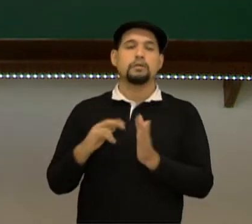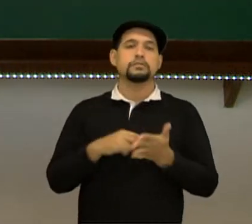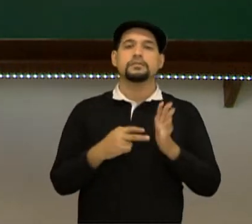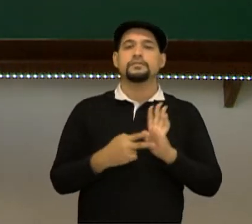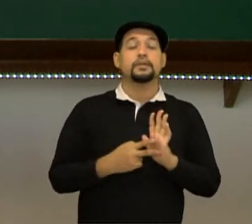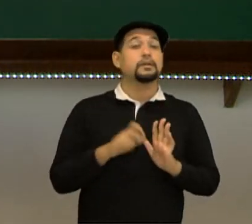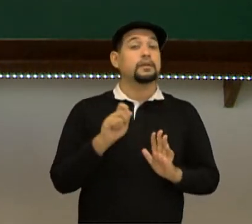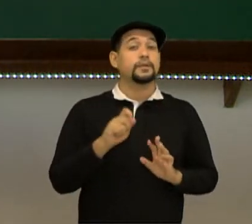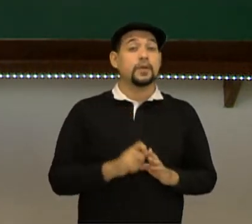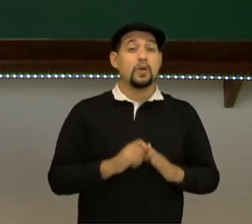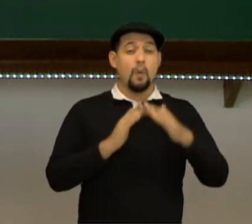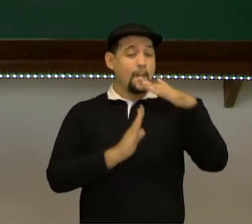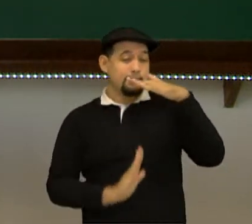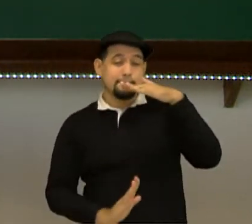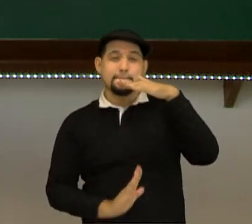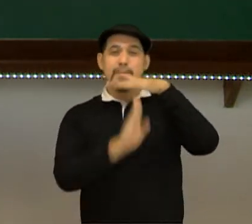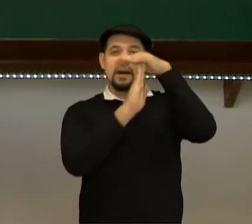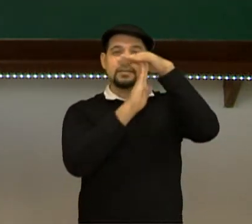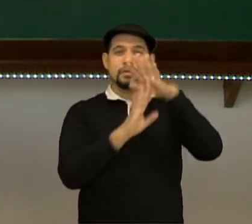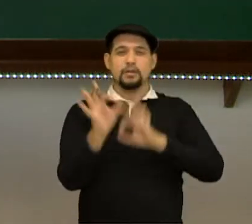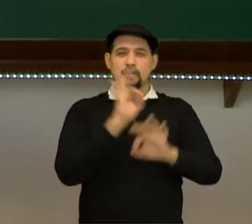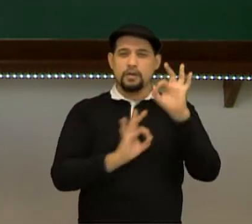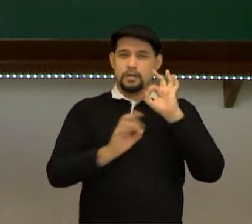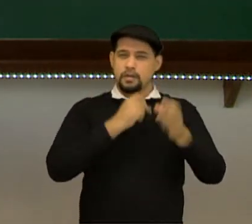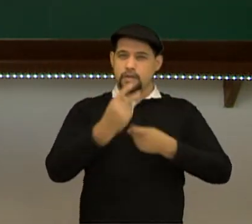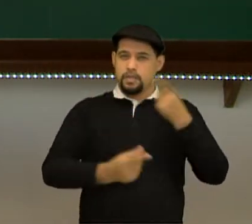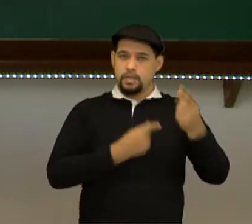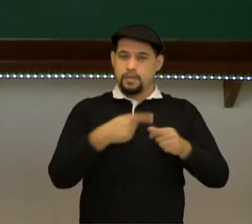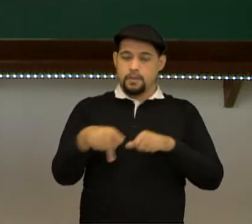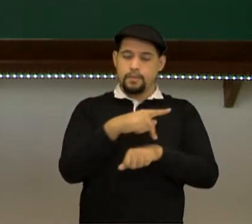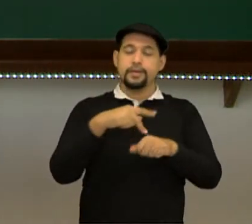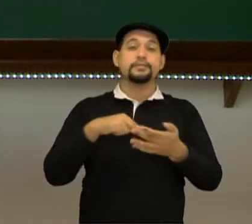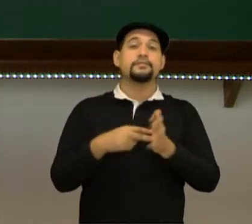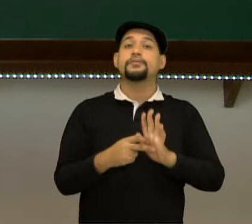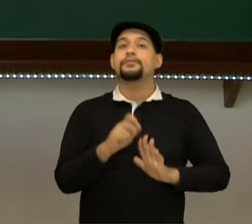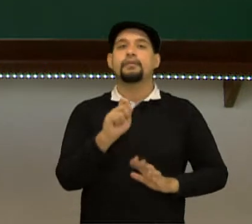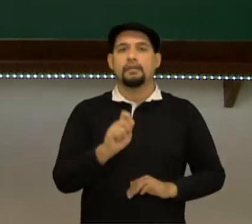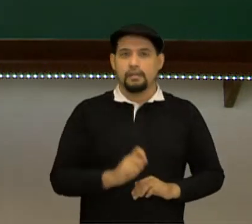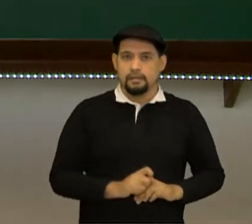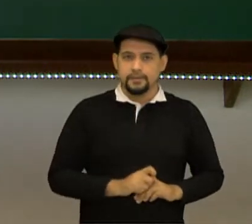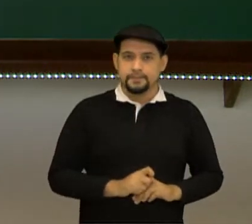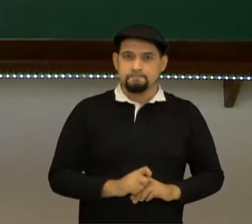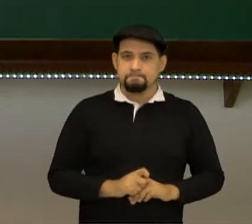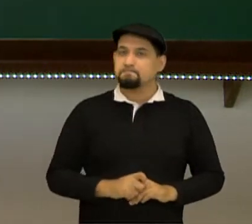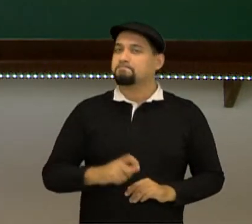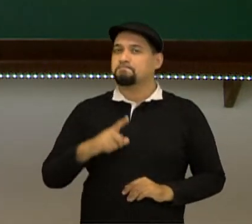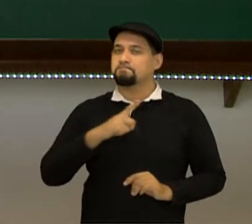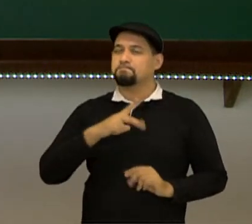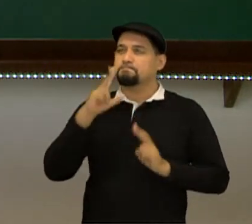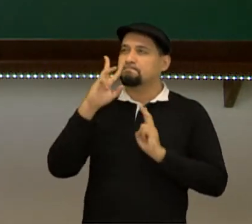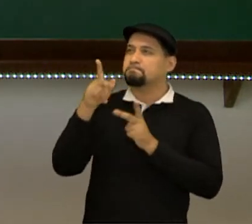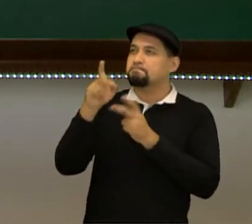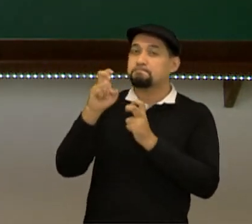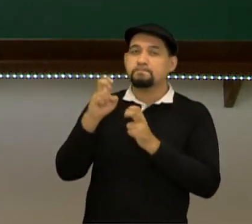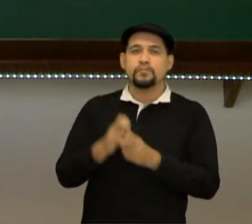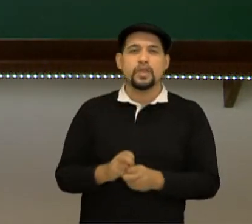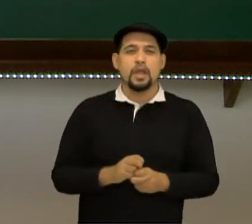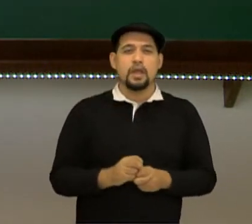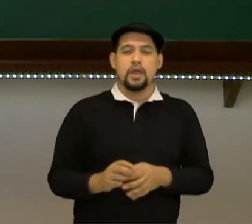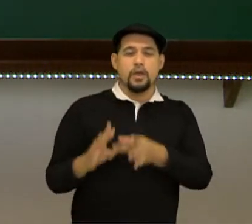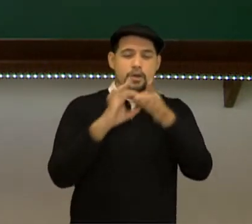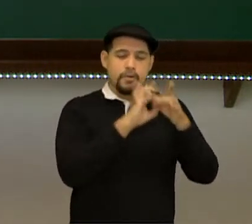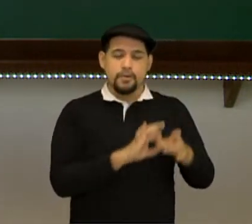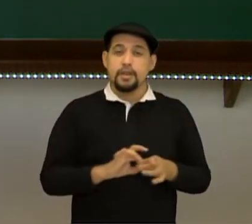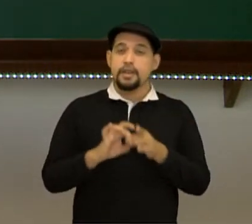seria o máximo da organização Econômica entre os países seria um que visaria a união económica